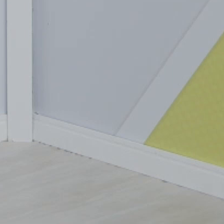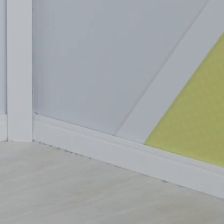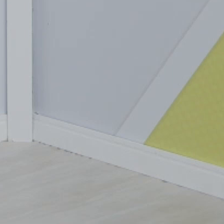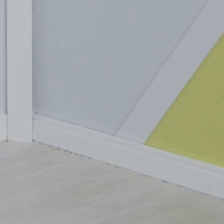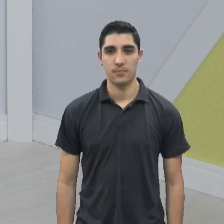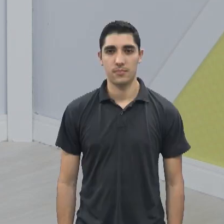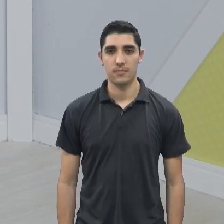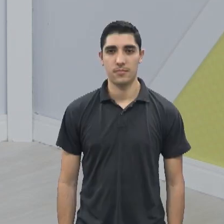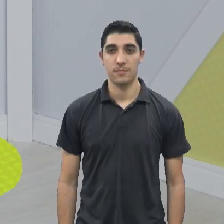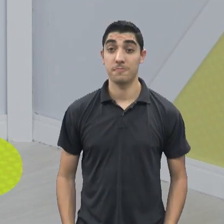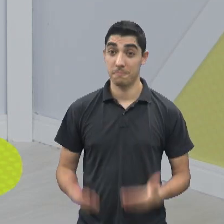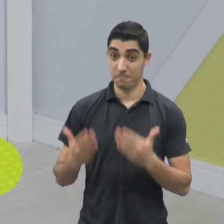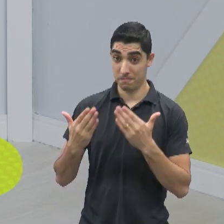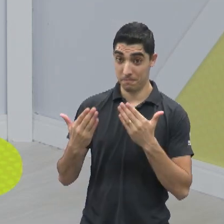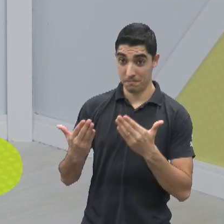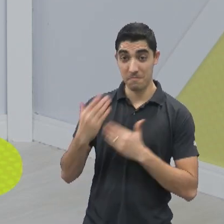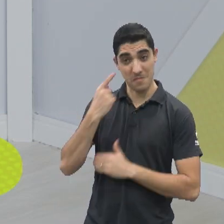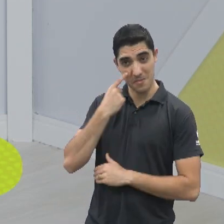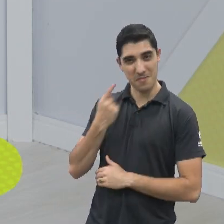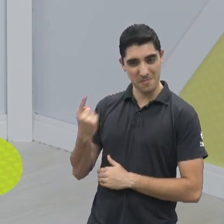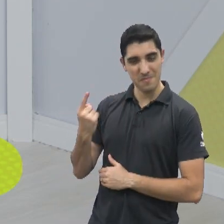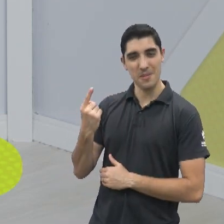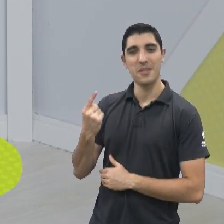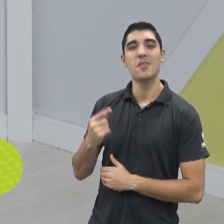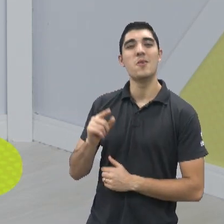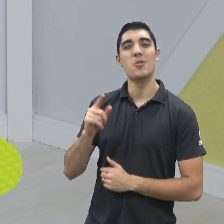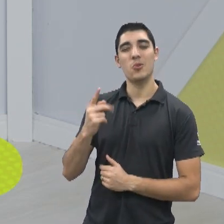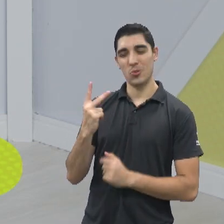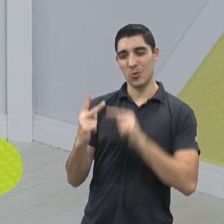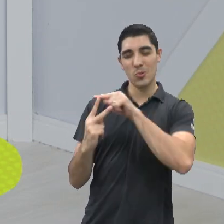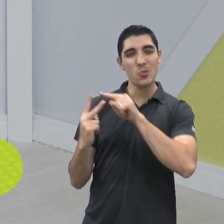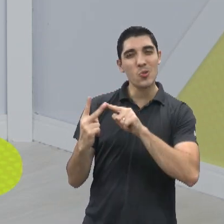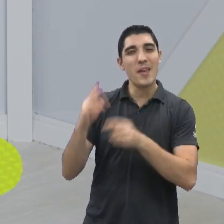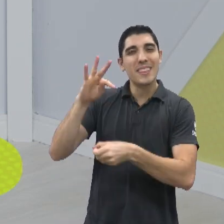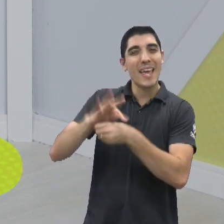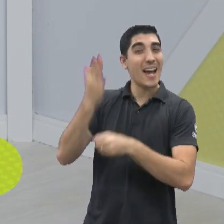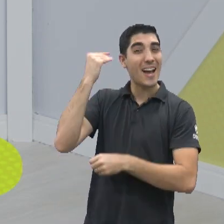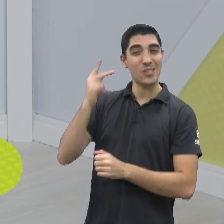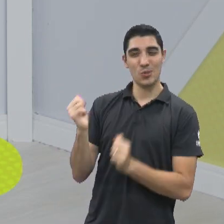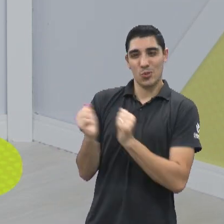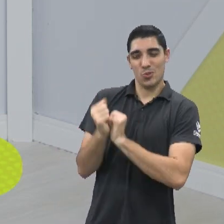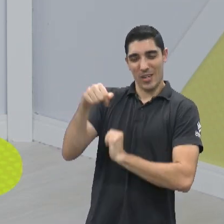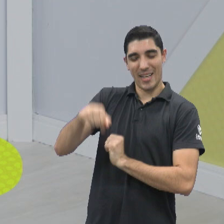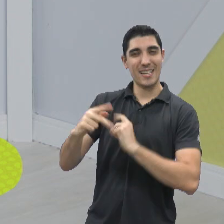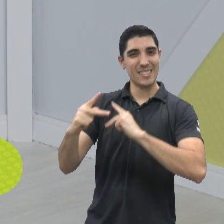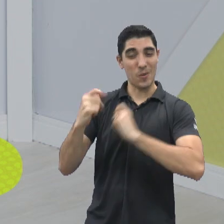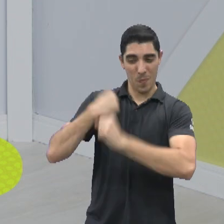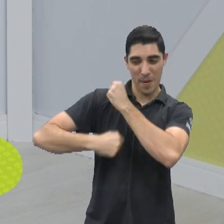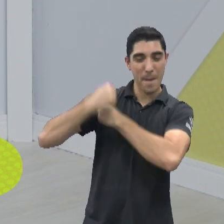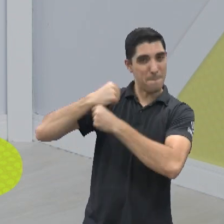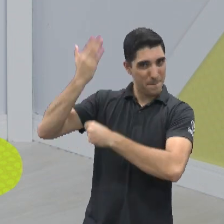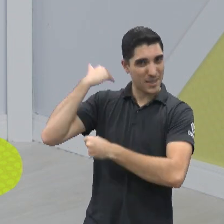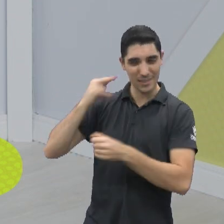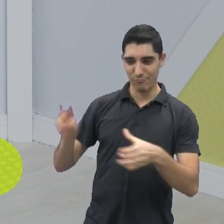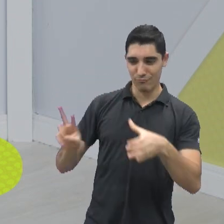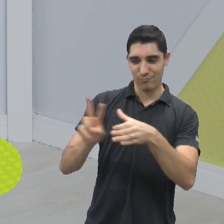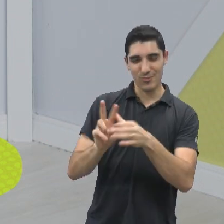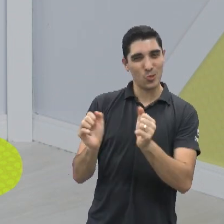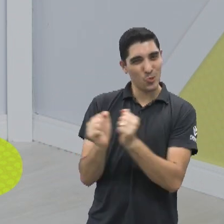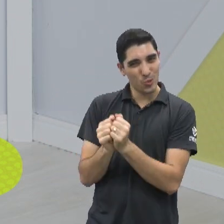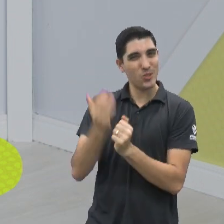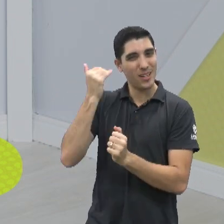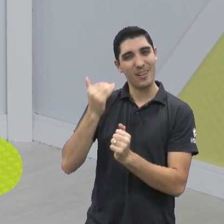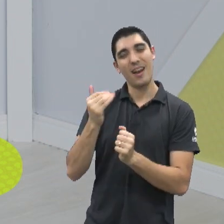Tá aí, Paulo, o encontro, né, dos dois técnicos que fizeram parte, né, trabalharam aqui no São José até o ano passado. Aí o Douglas